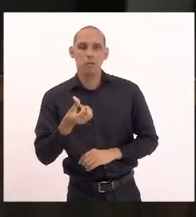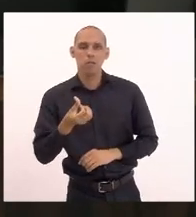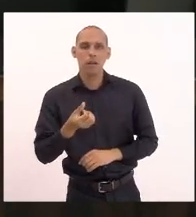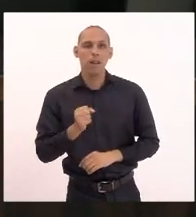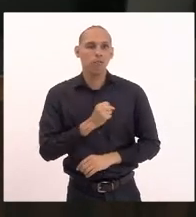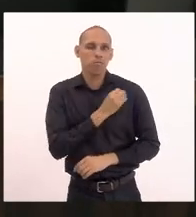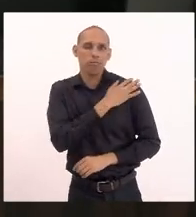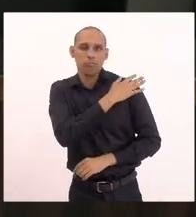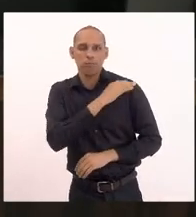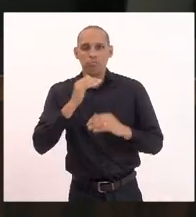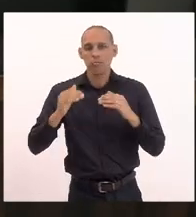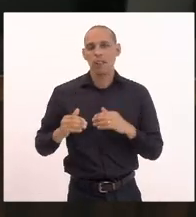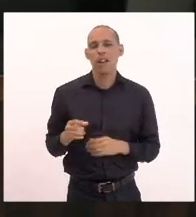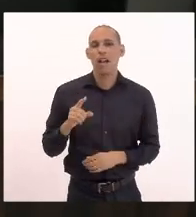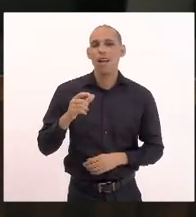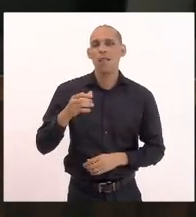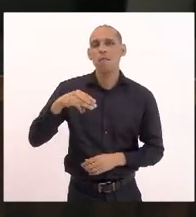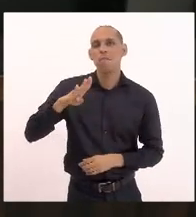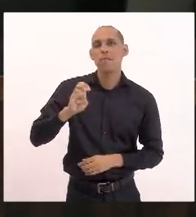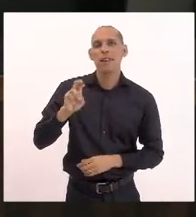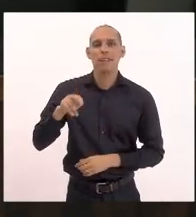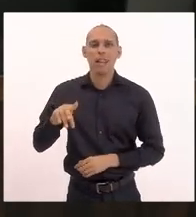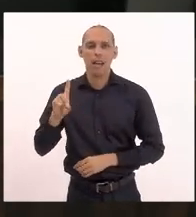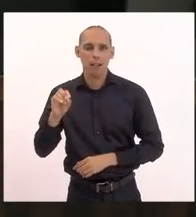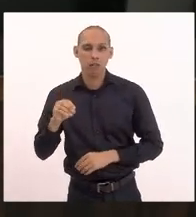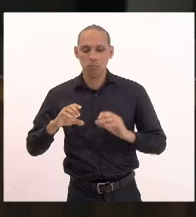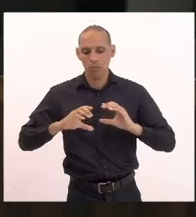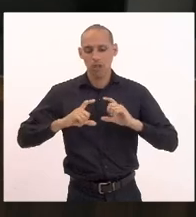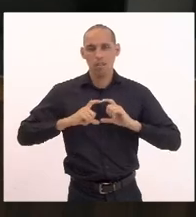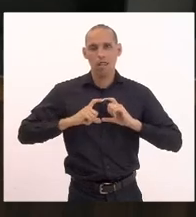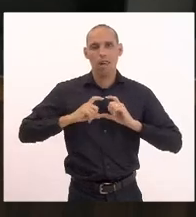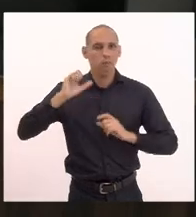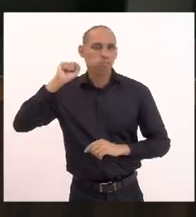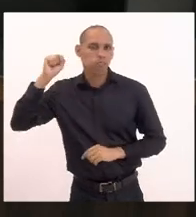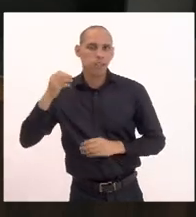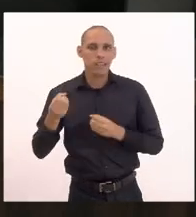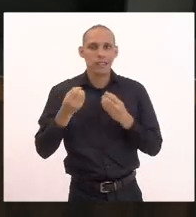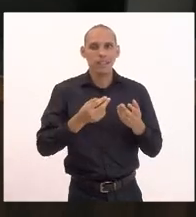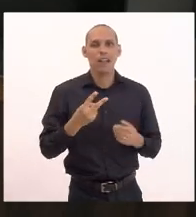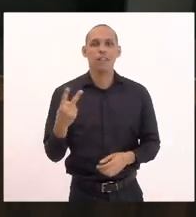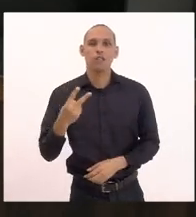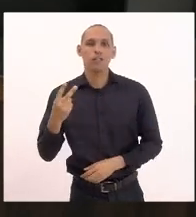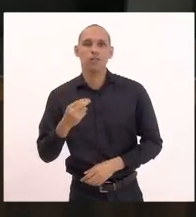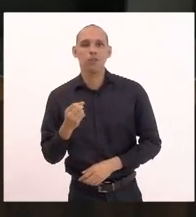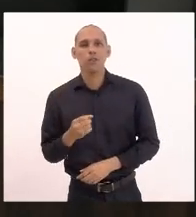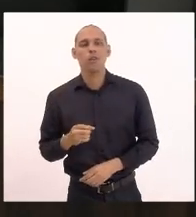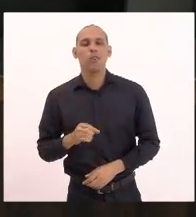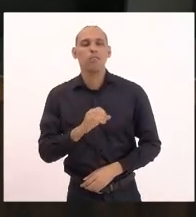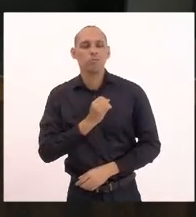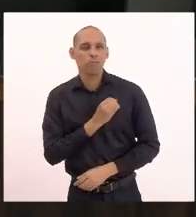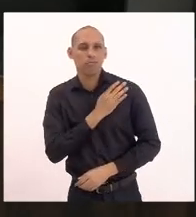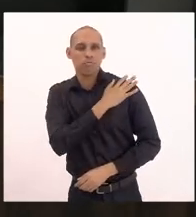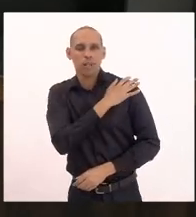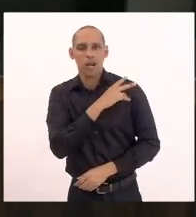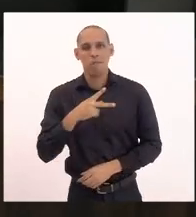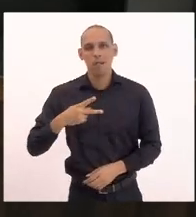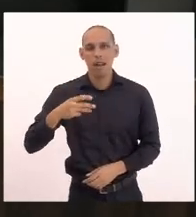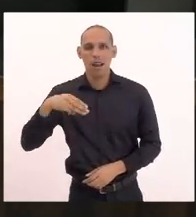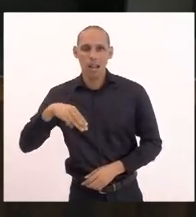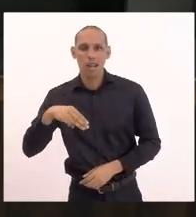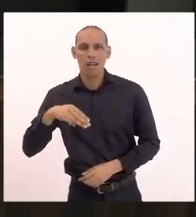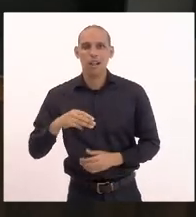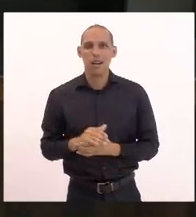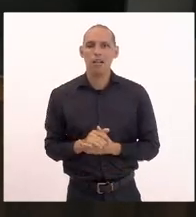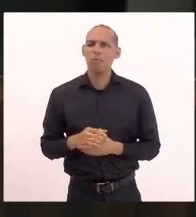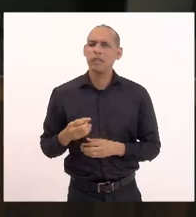subtenente Bernardo. Concede medalha Tiradentes, respectivo diploma, ao segundo sargento PM, Christian Pereira de Souza. Parecer da Comissão de